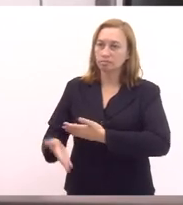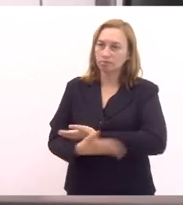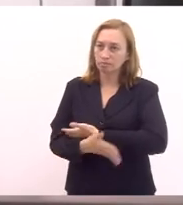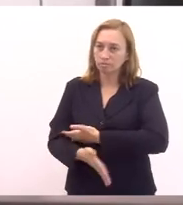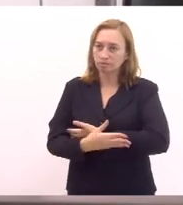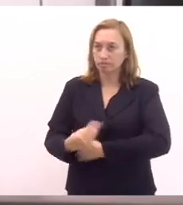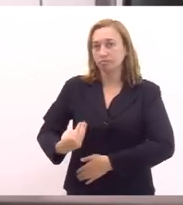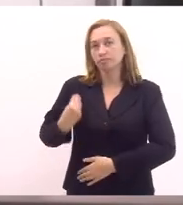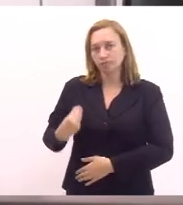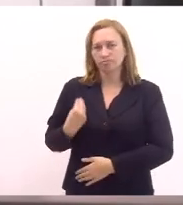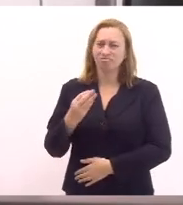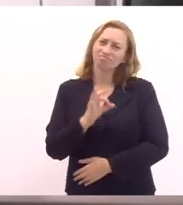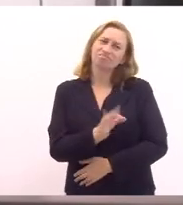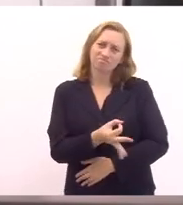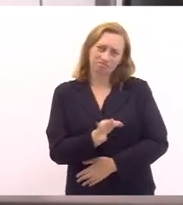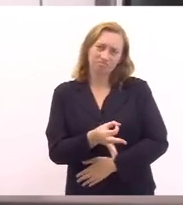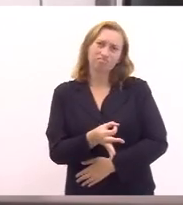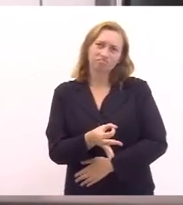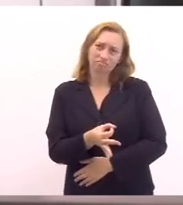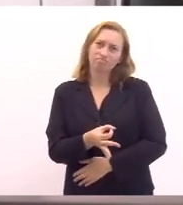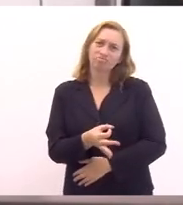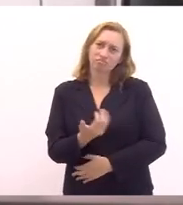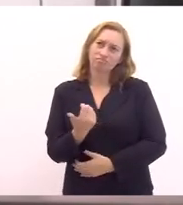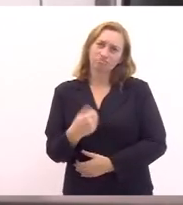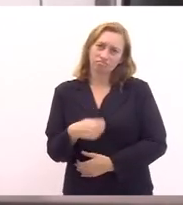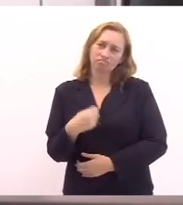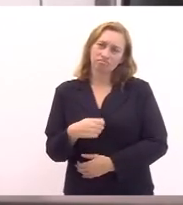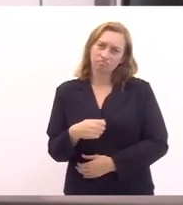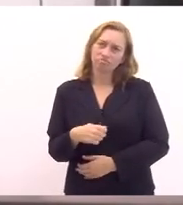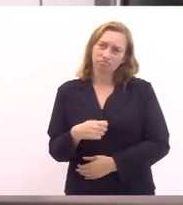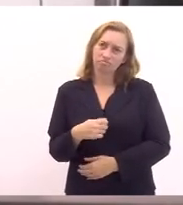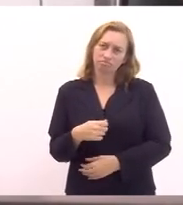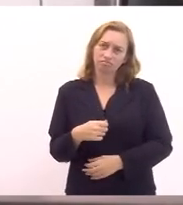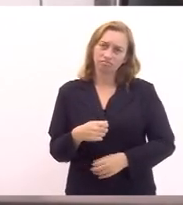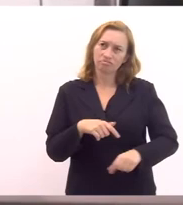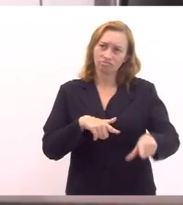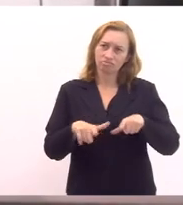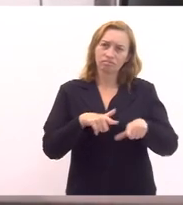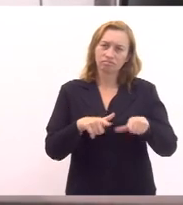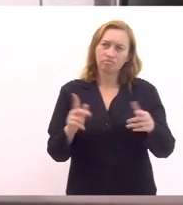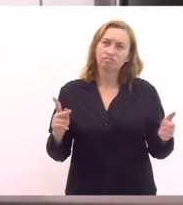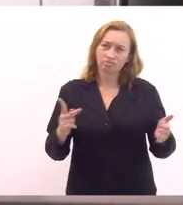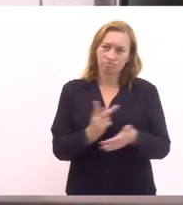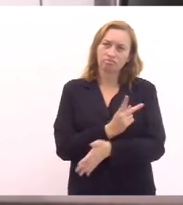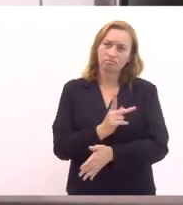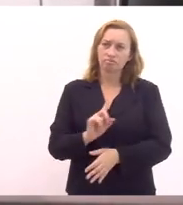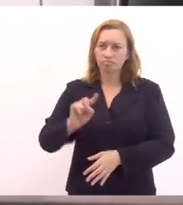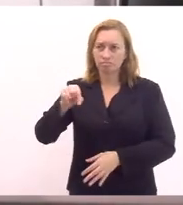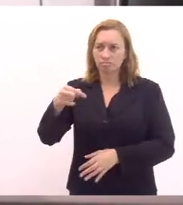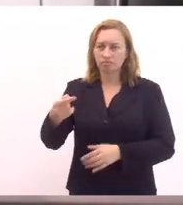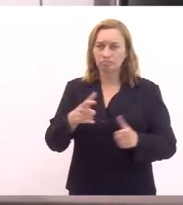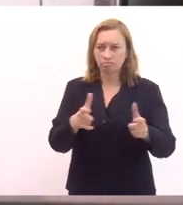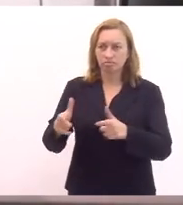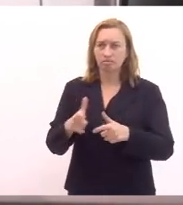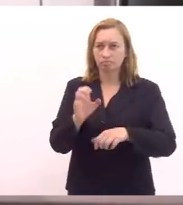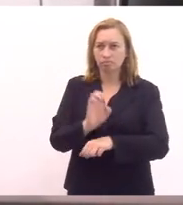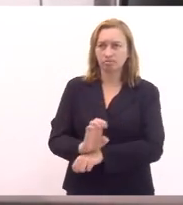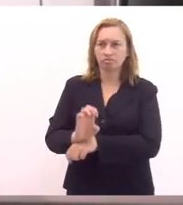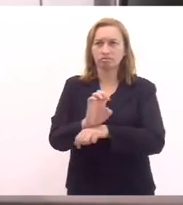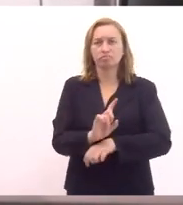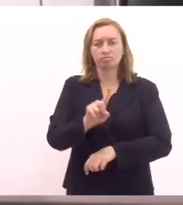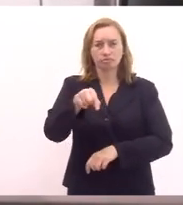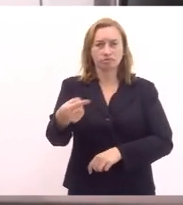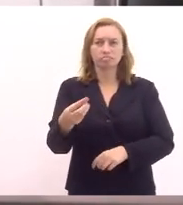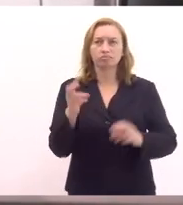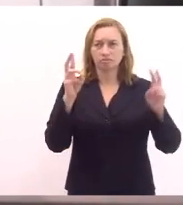isso é minimum que a gente tem que garantir o trabalho para que isso aconteça também no no restante do Estado outra